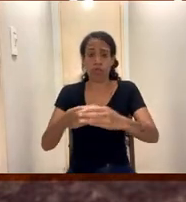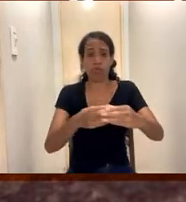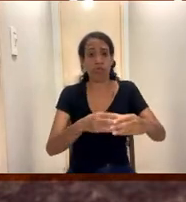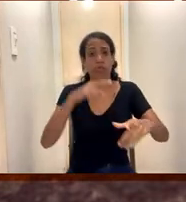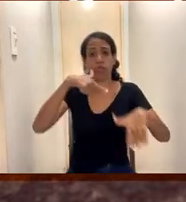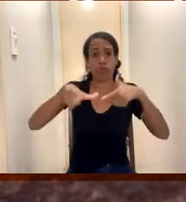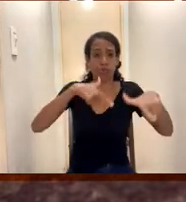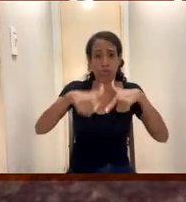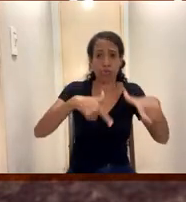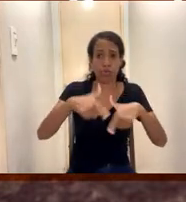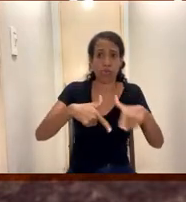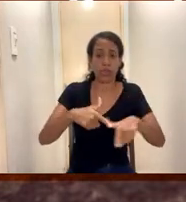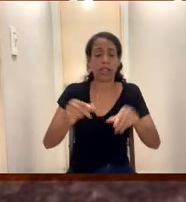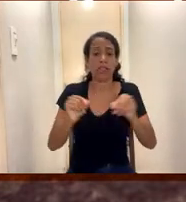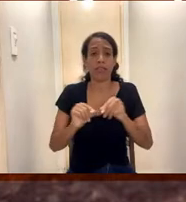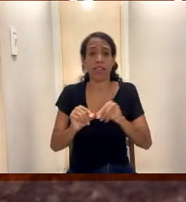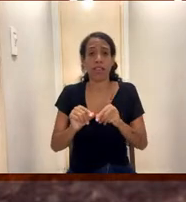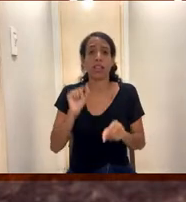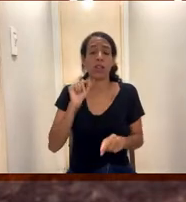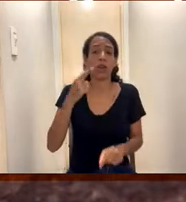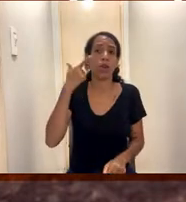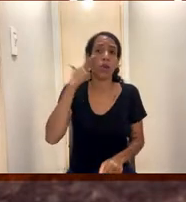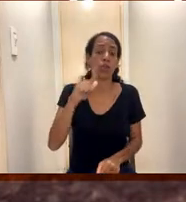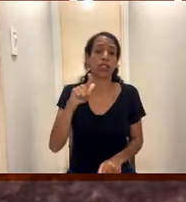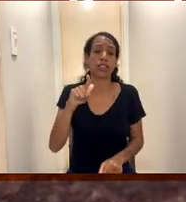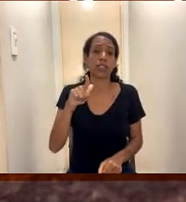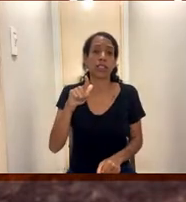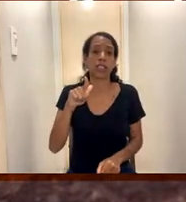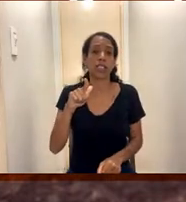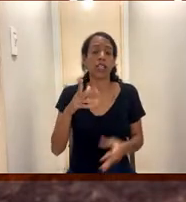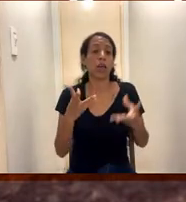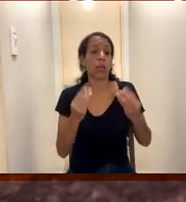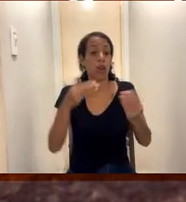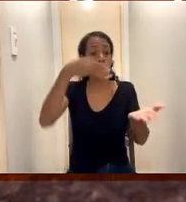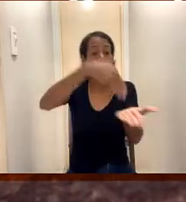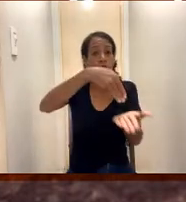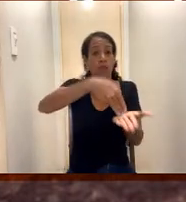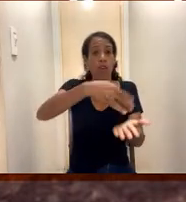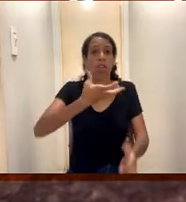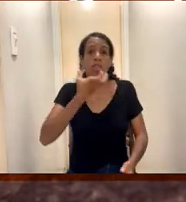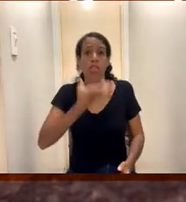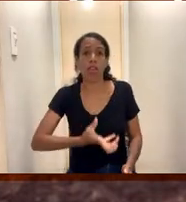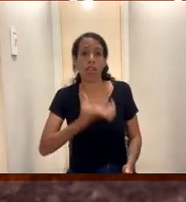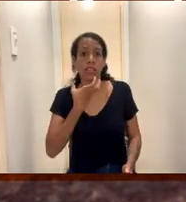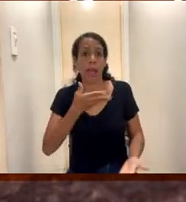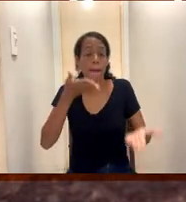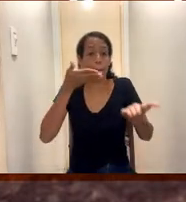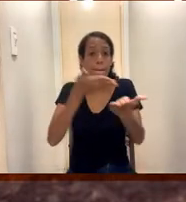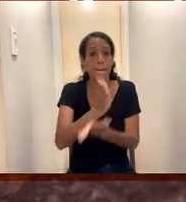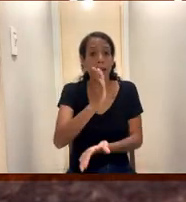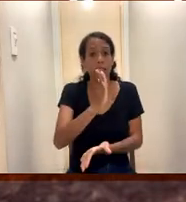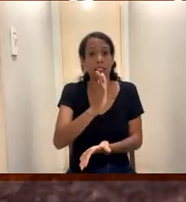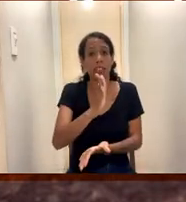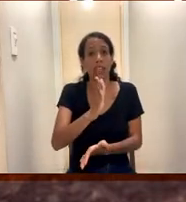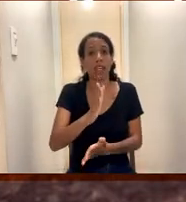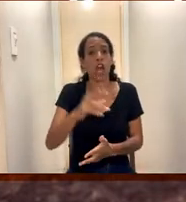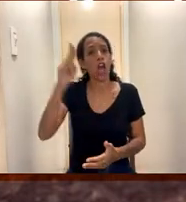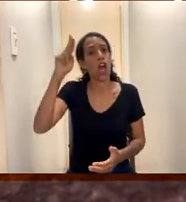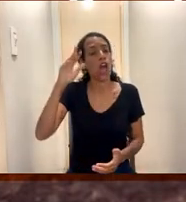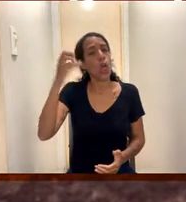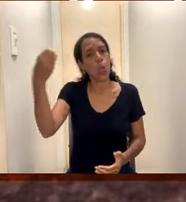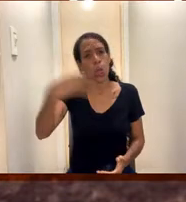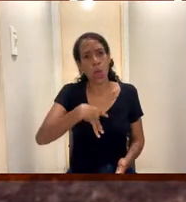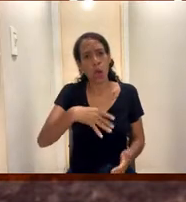em atividade para que a gente consiga, muito provavelmente no final do ano, aprovar uma nova resolução